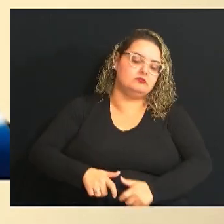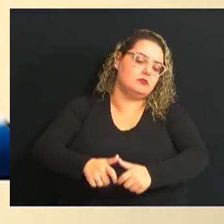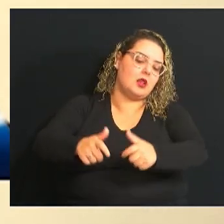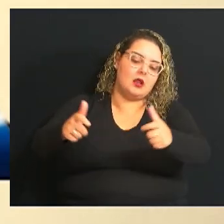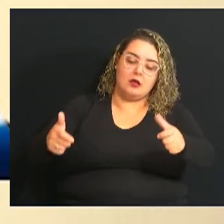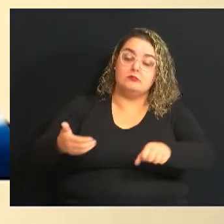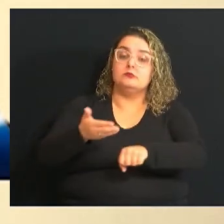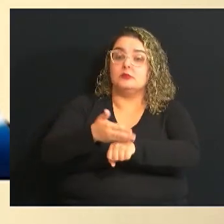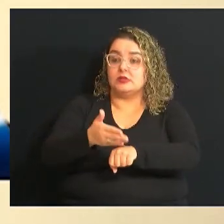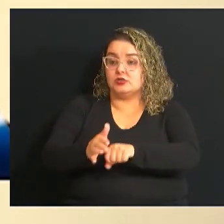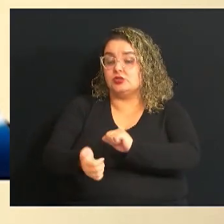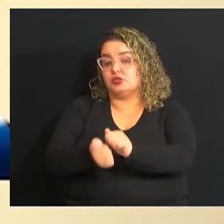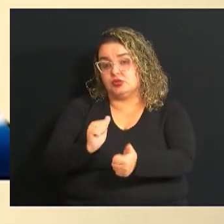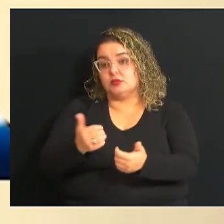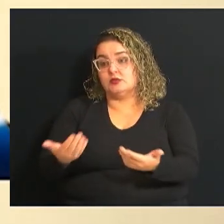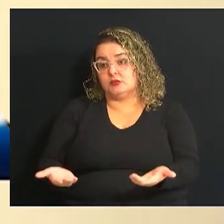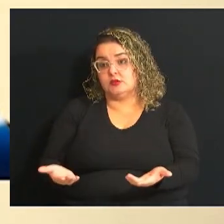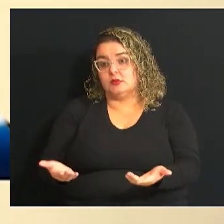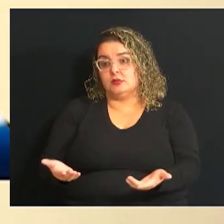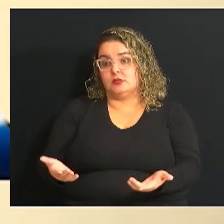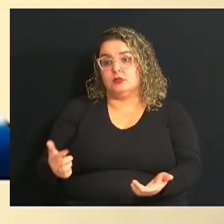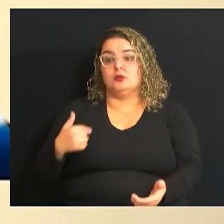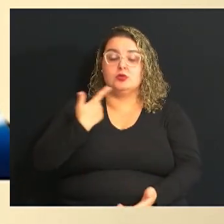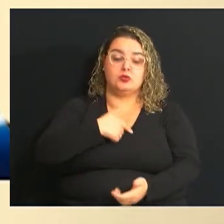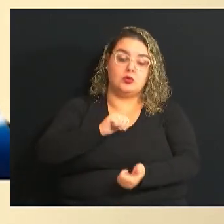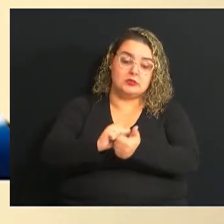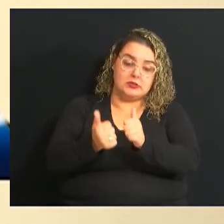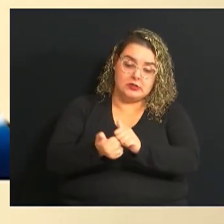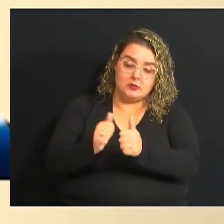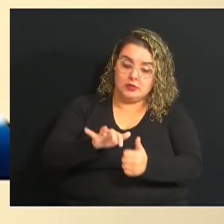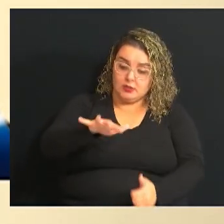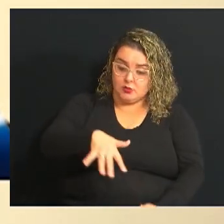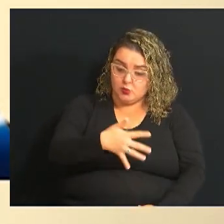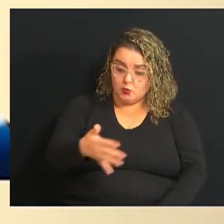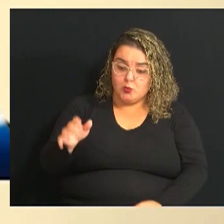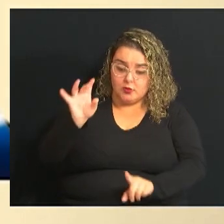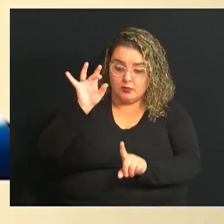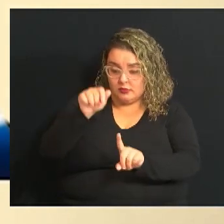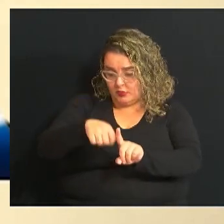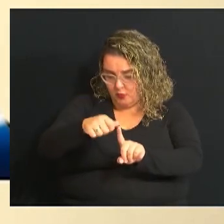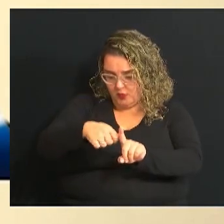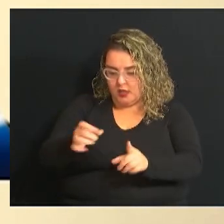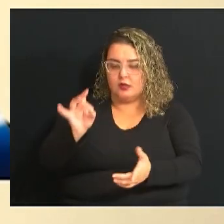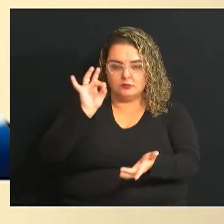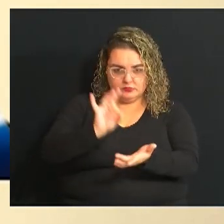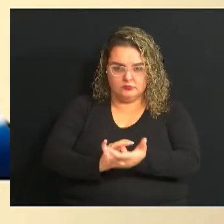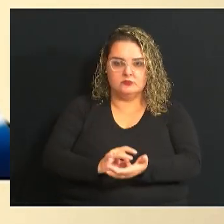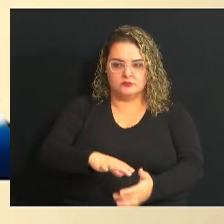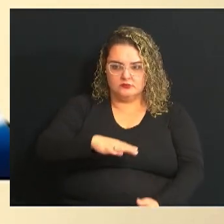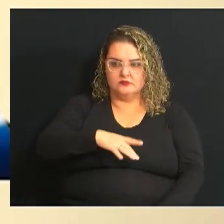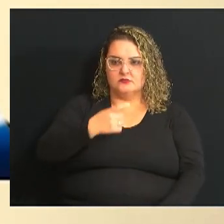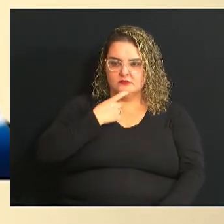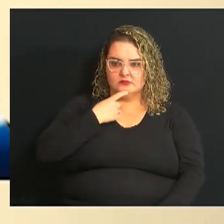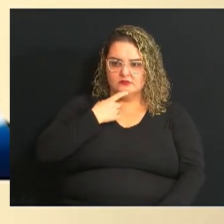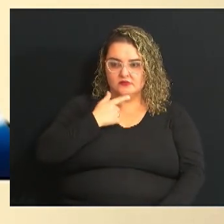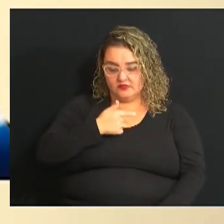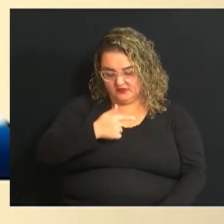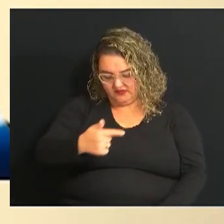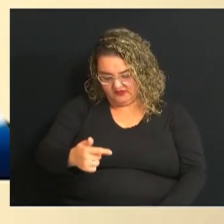Então nós, na verdade, nesse ano 2002, eu mudei a denominação, Dia do Skateboard. Daí eu fui procurado por vários